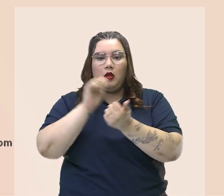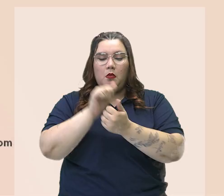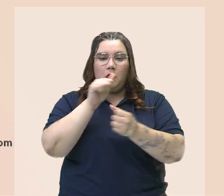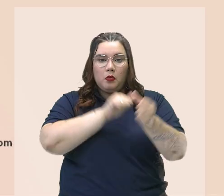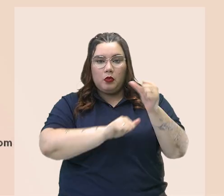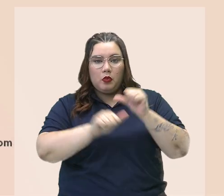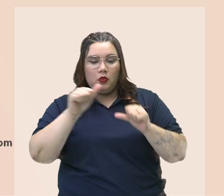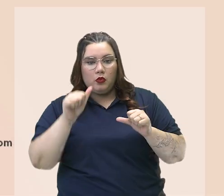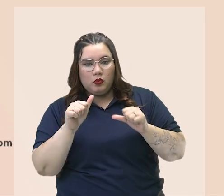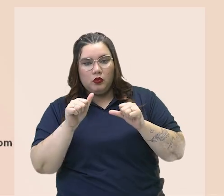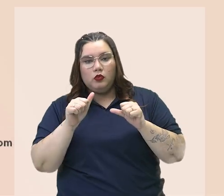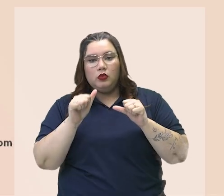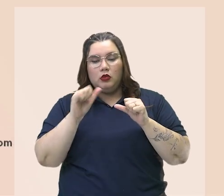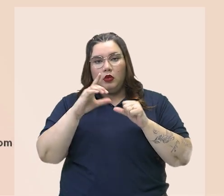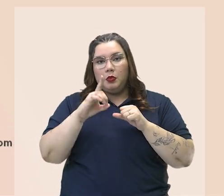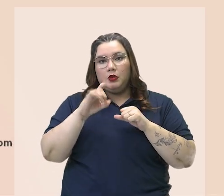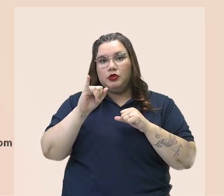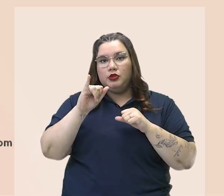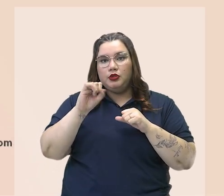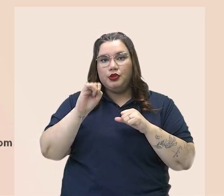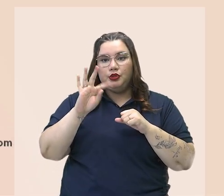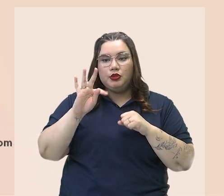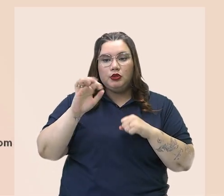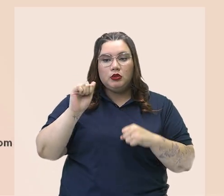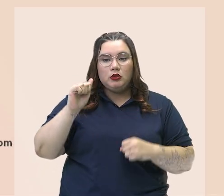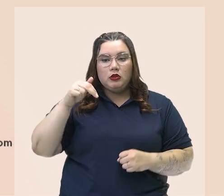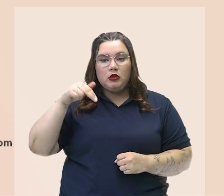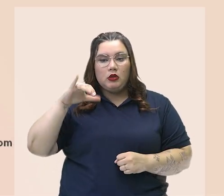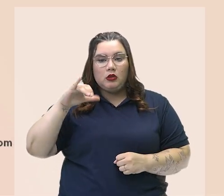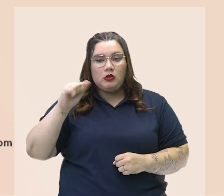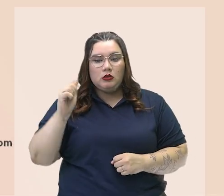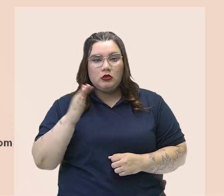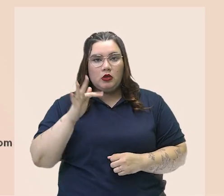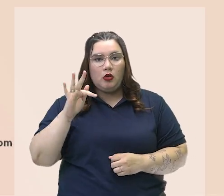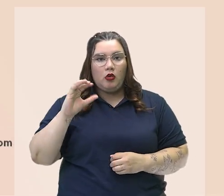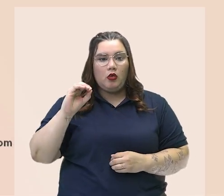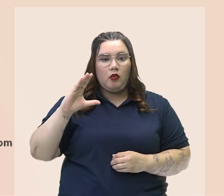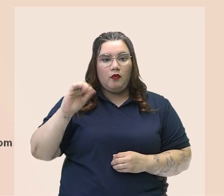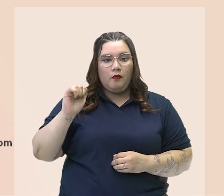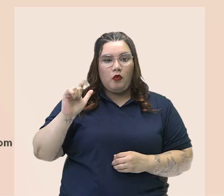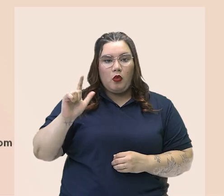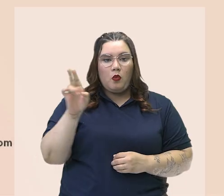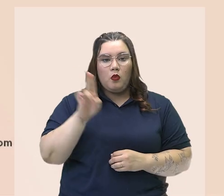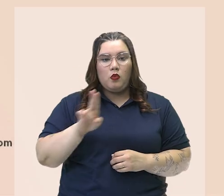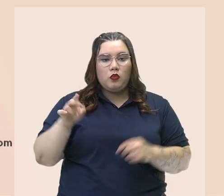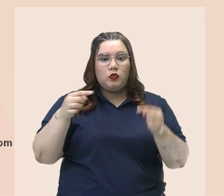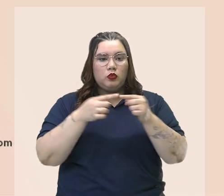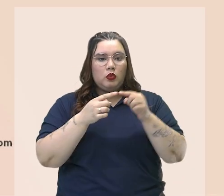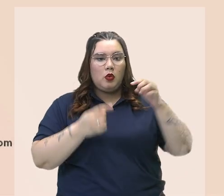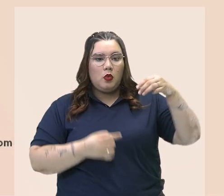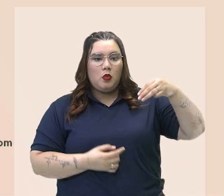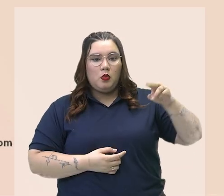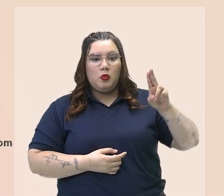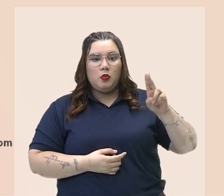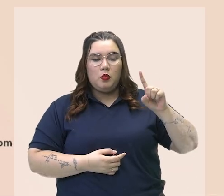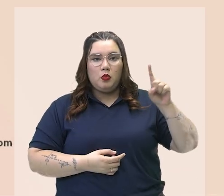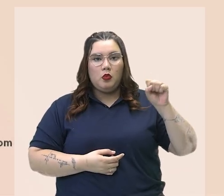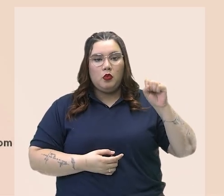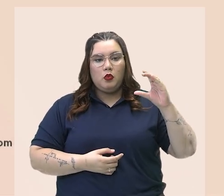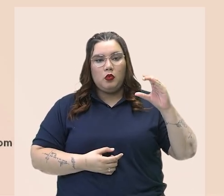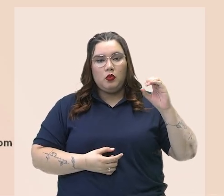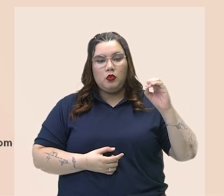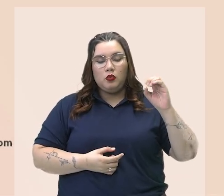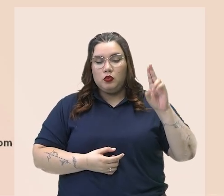a sua distância focal com facilidade, né, por meio aqui dos músculos ciliares, né, que ajudam o cristalino